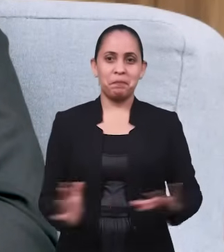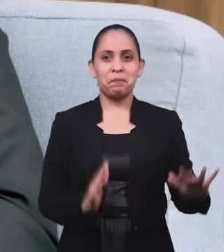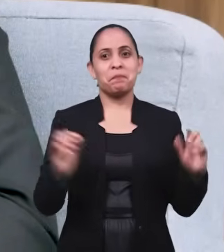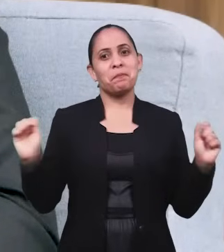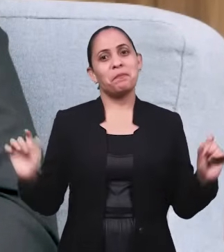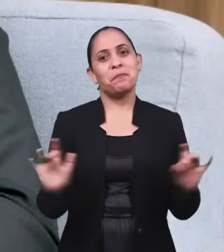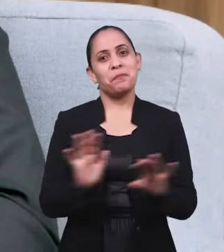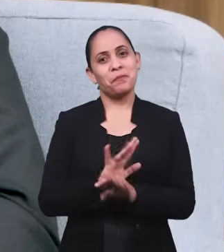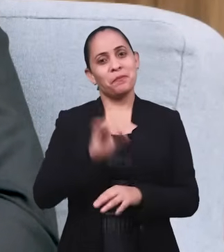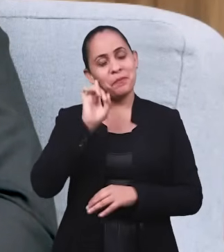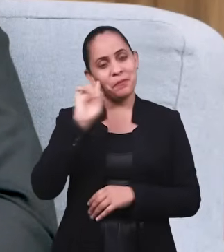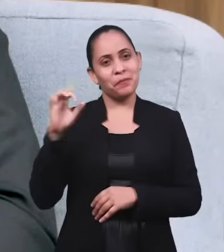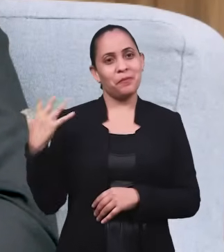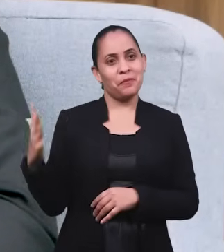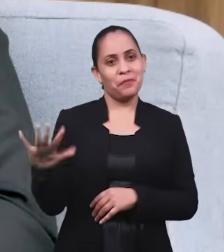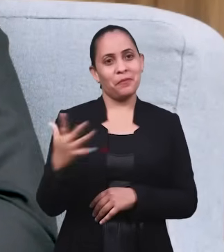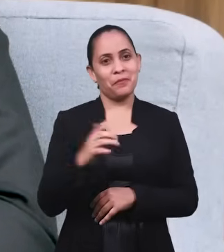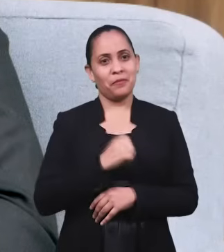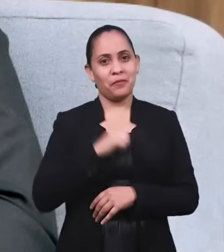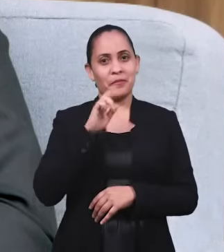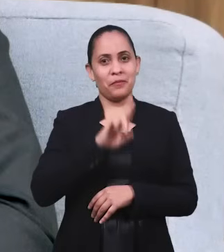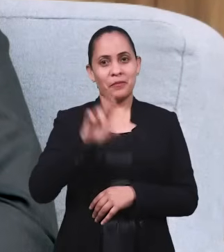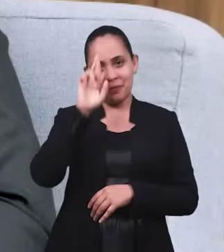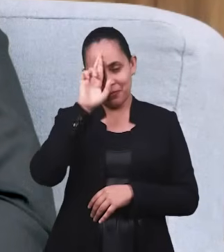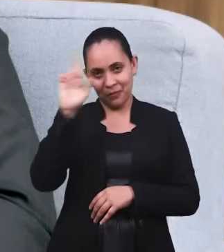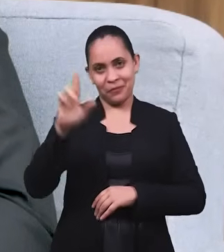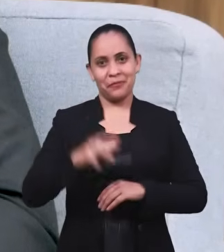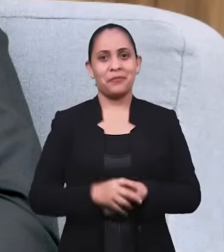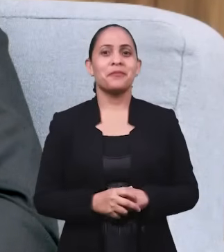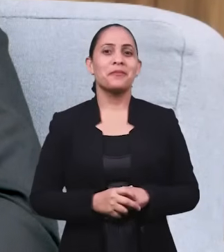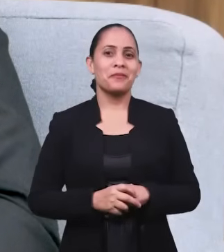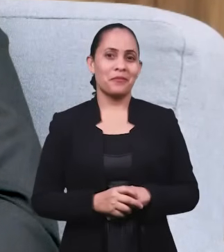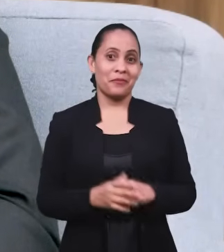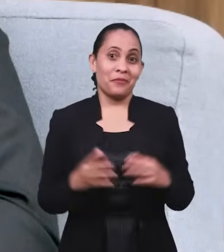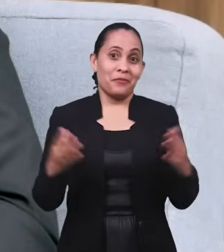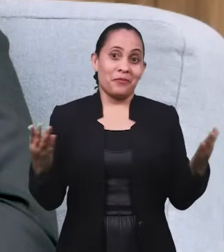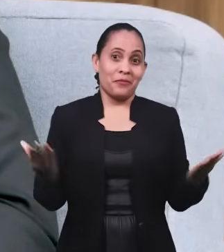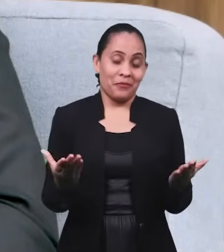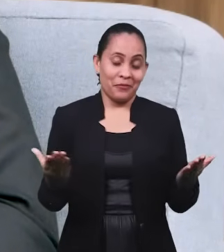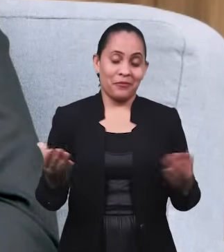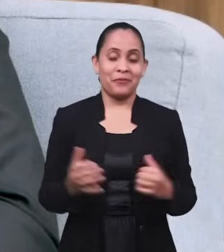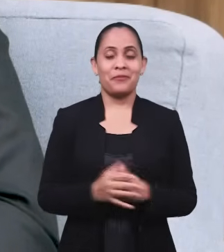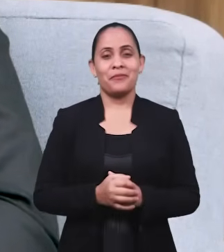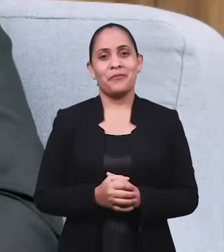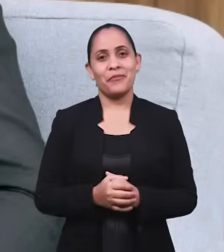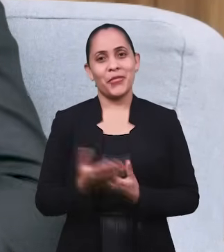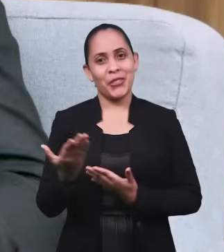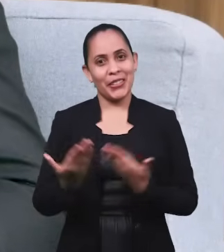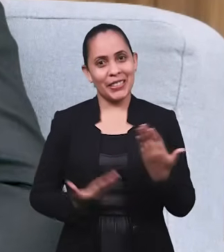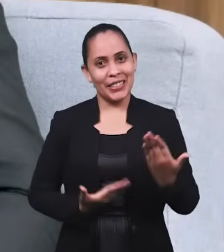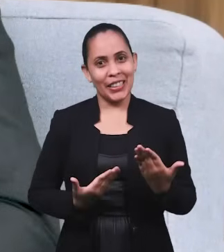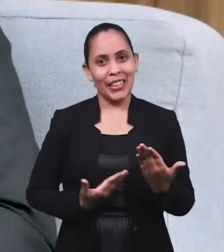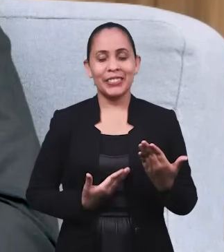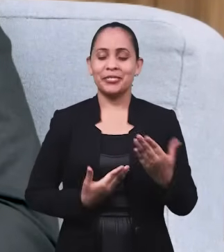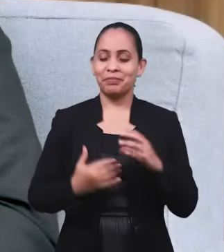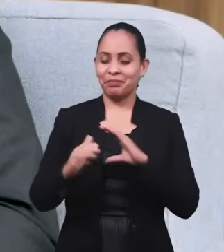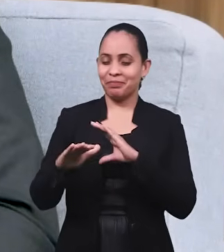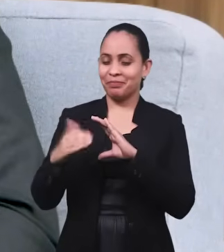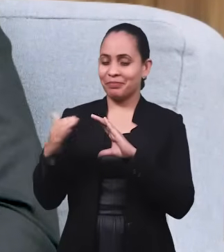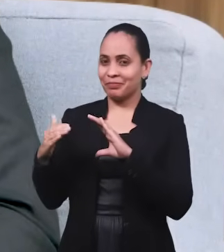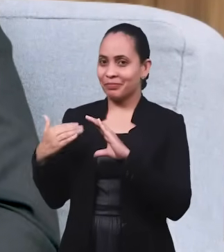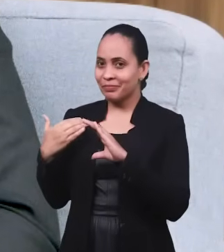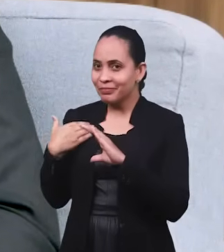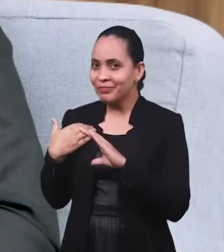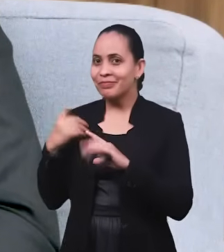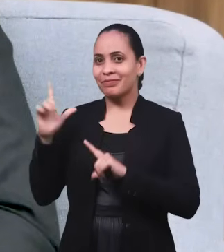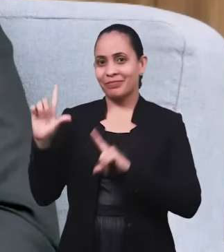Deus, louvado seja o nome do Senhor, porque os nossos irmãos têm participado conosco aqui do programa